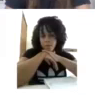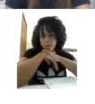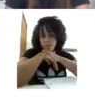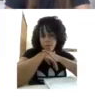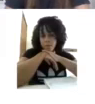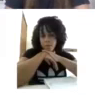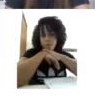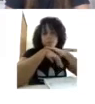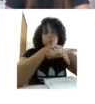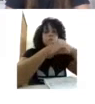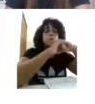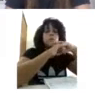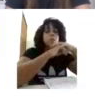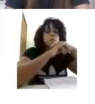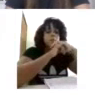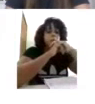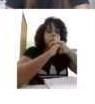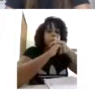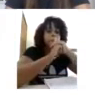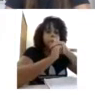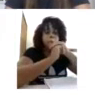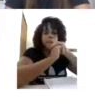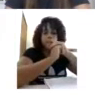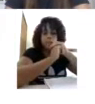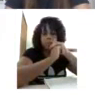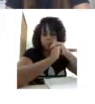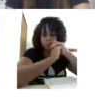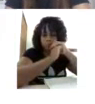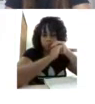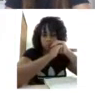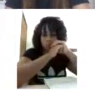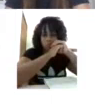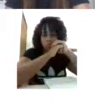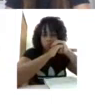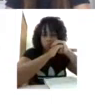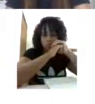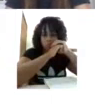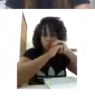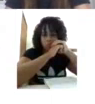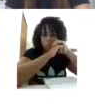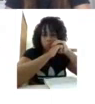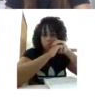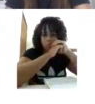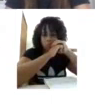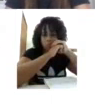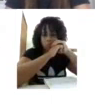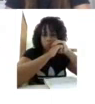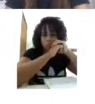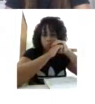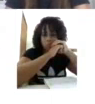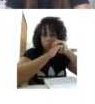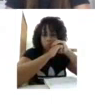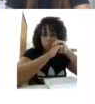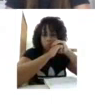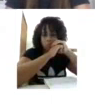sanitária, passamos a nos perguntar como realizar o PIBID longe do chão da escola? Como fazer a aproximação dos